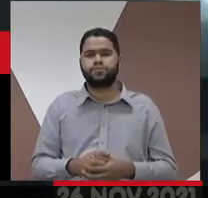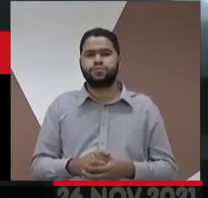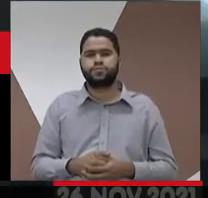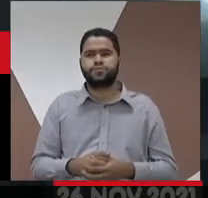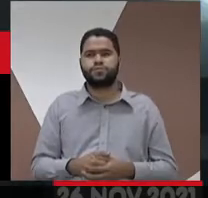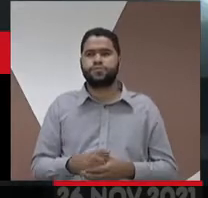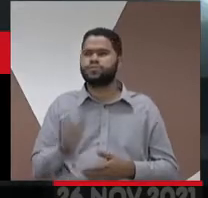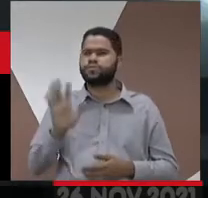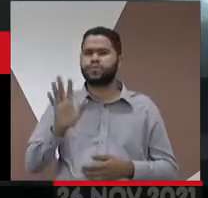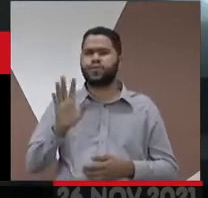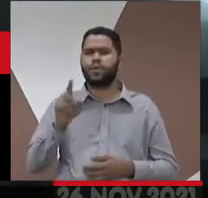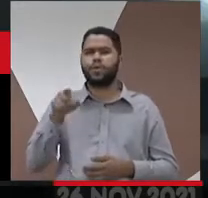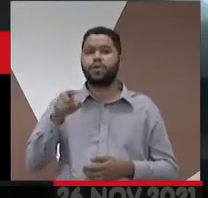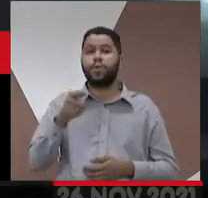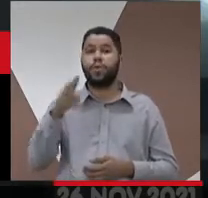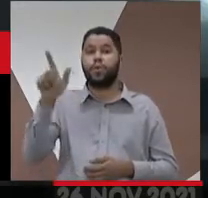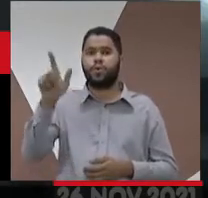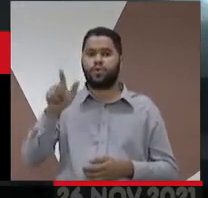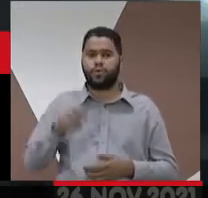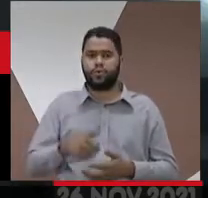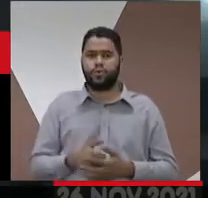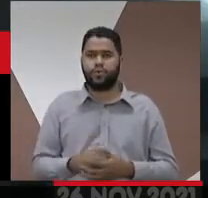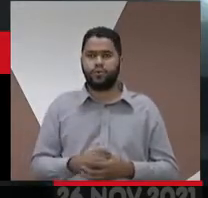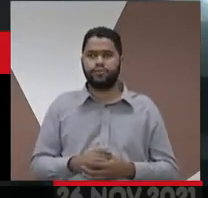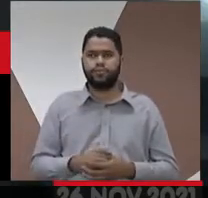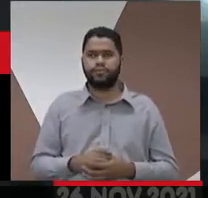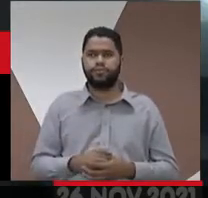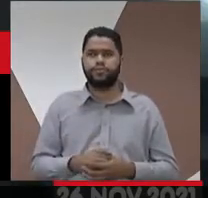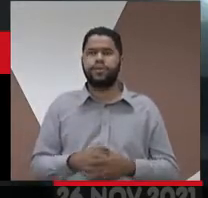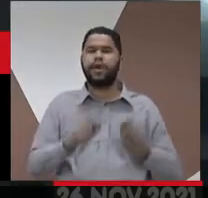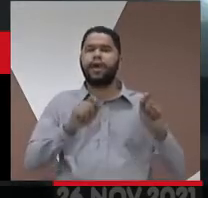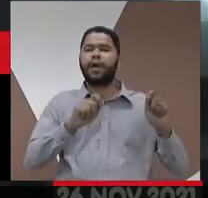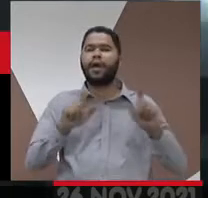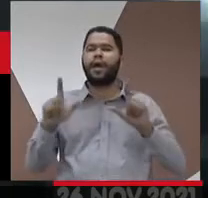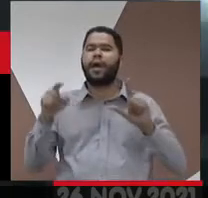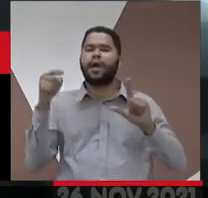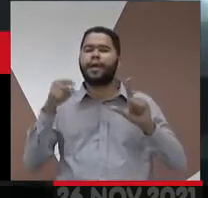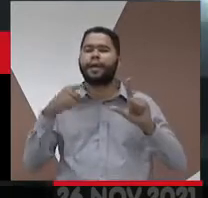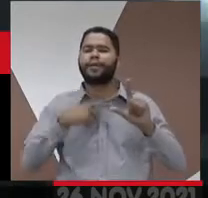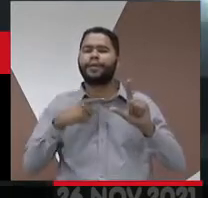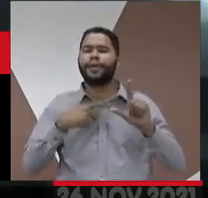Não, mas daquelas lâminas que tem naquelas lâminas que tem...